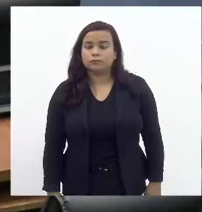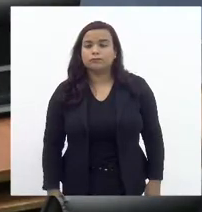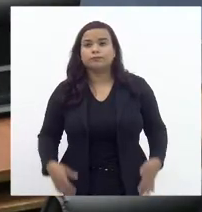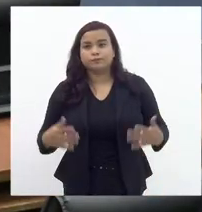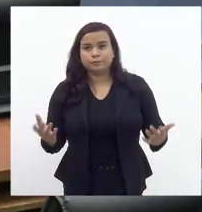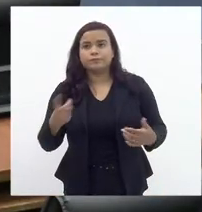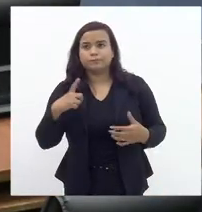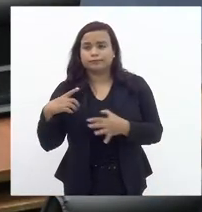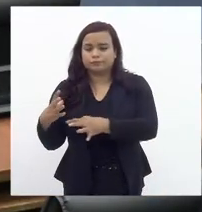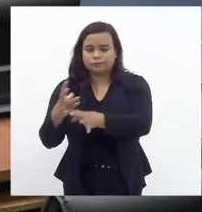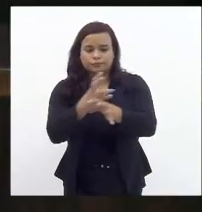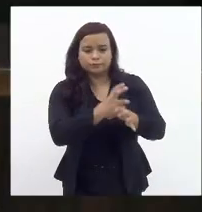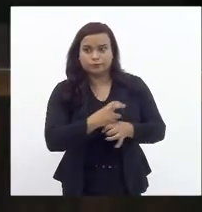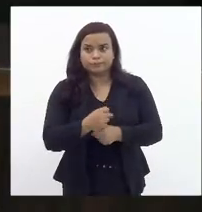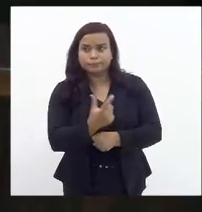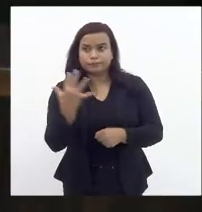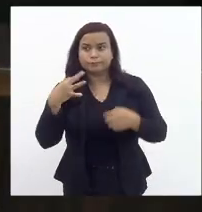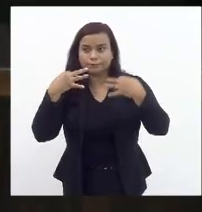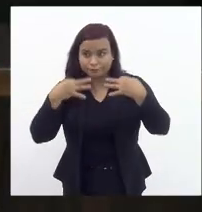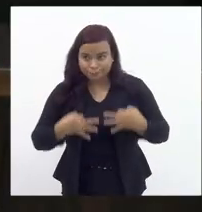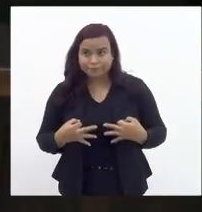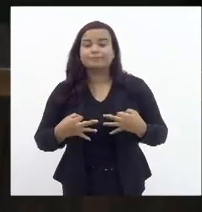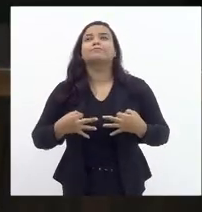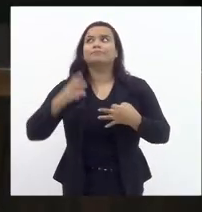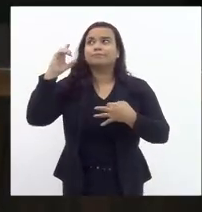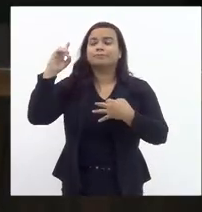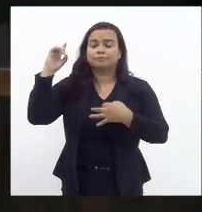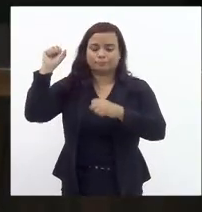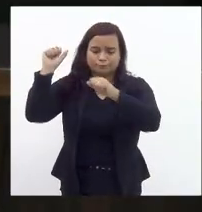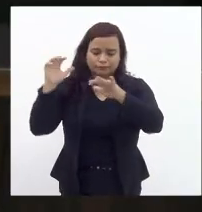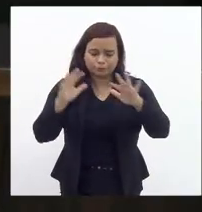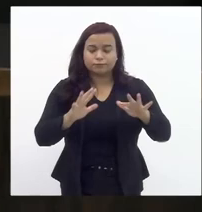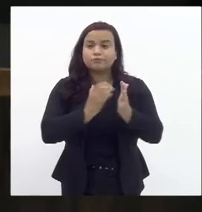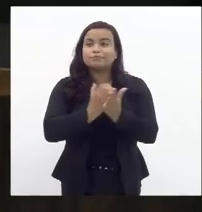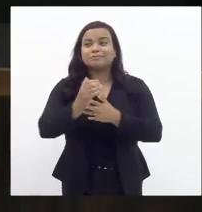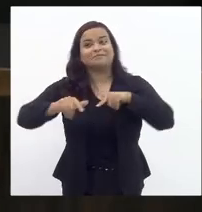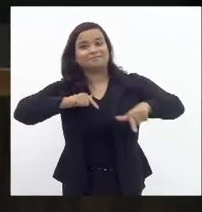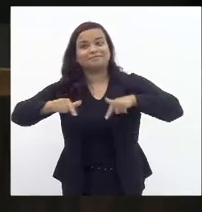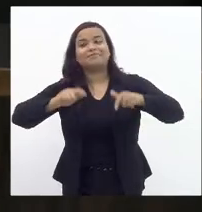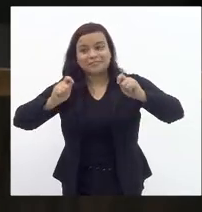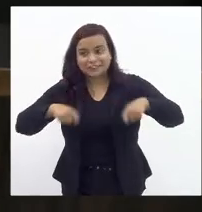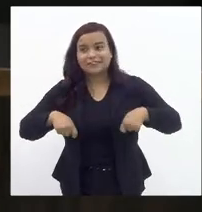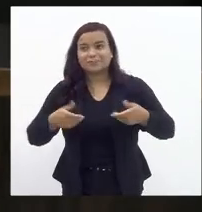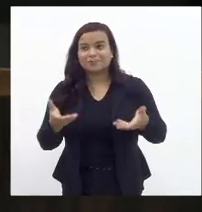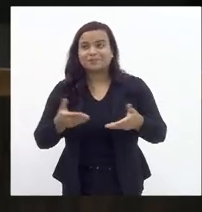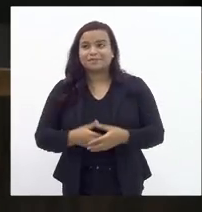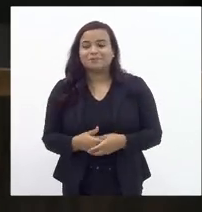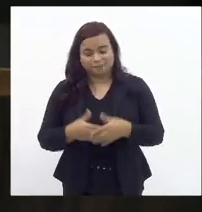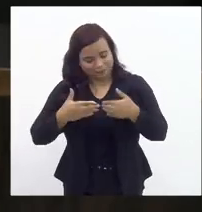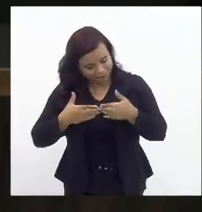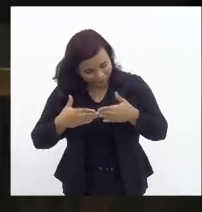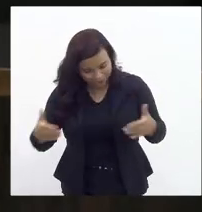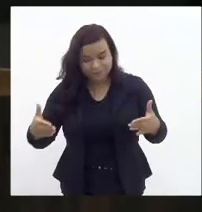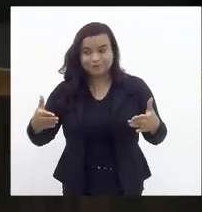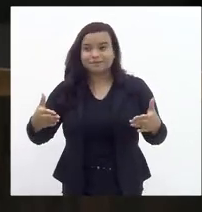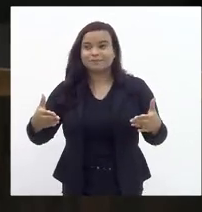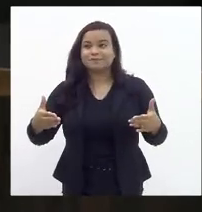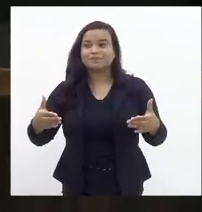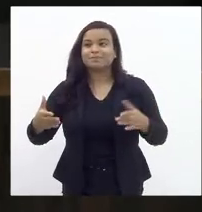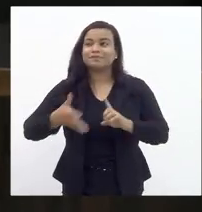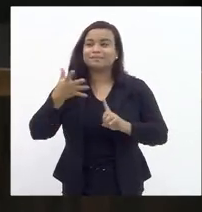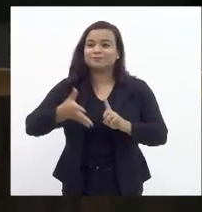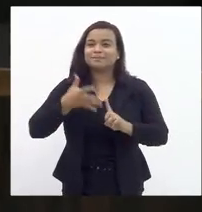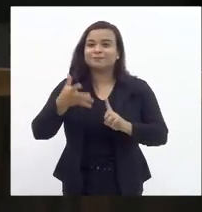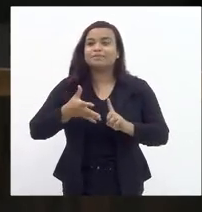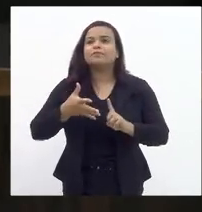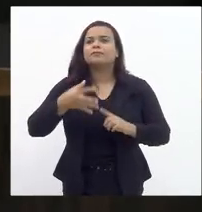havendo o número legal e sobre a proteção de Deus, iniciando os nossos trabalhos. Está aberta a sessão. A